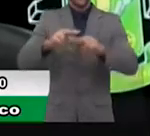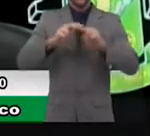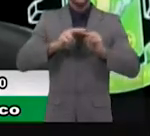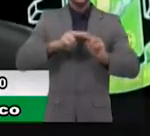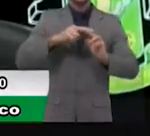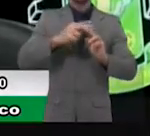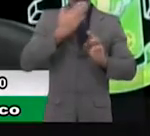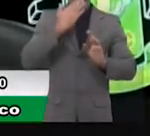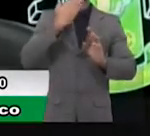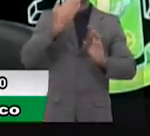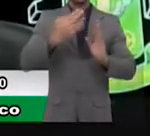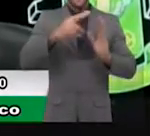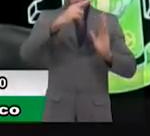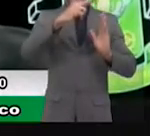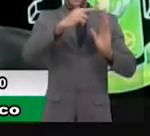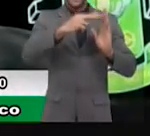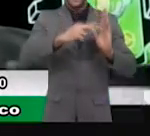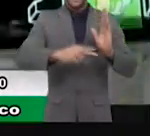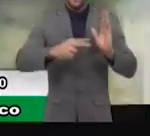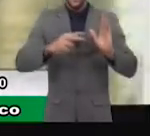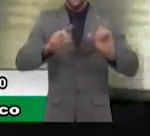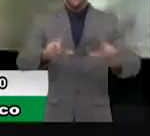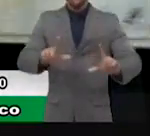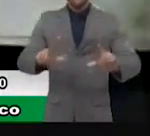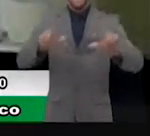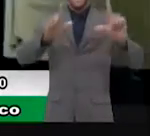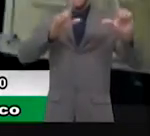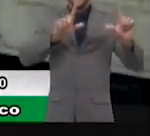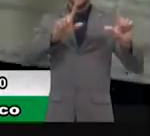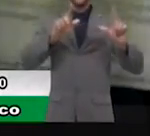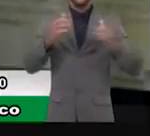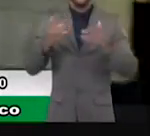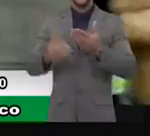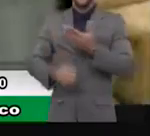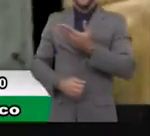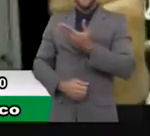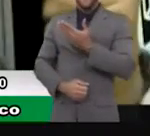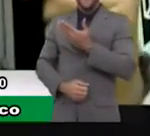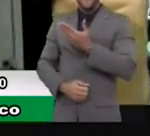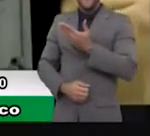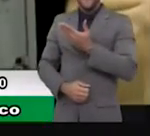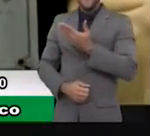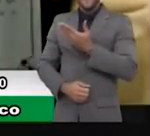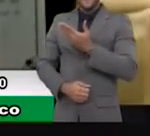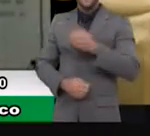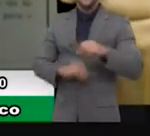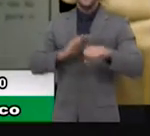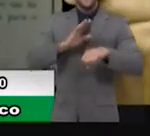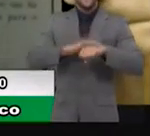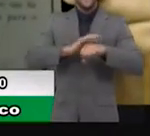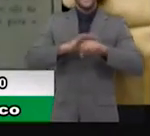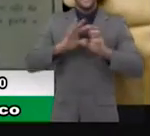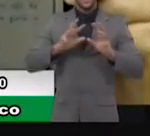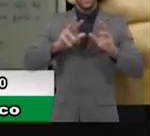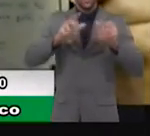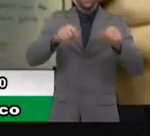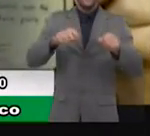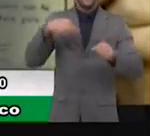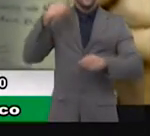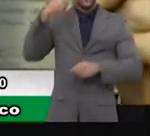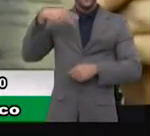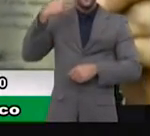até mostrar aqui. É uma placa com uma homenagem que nós fizemos a todos. E eu vou pedir